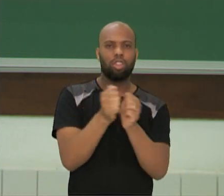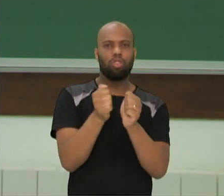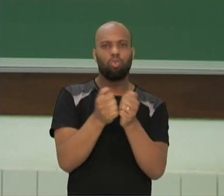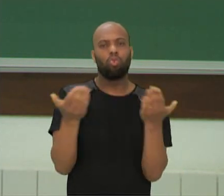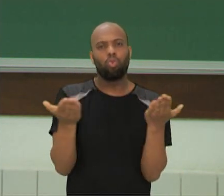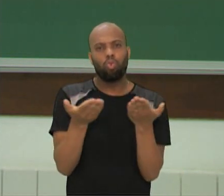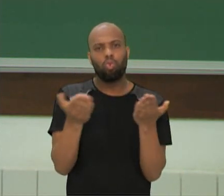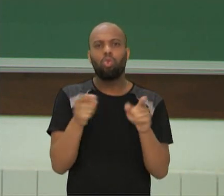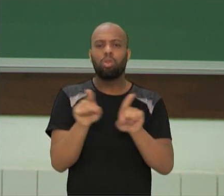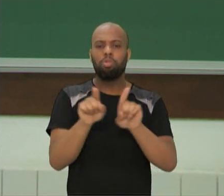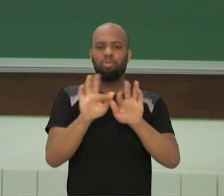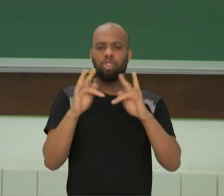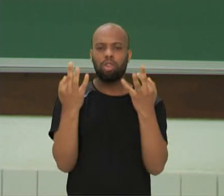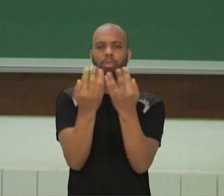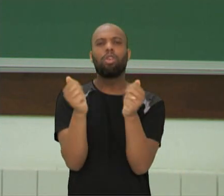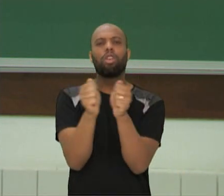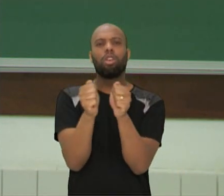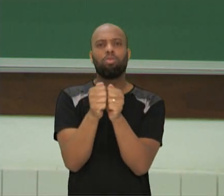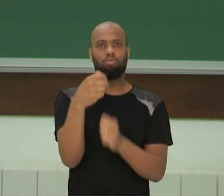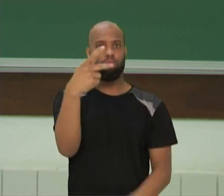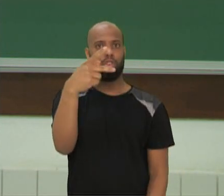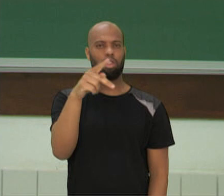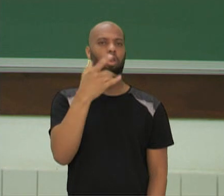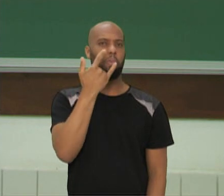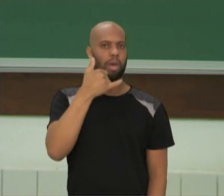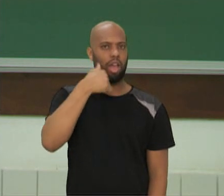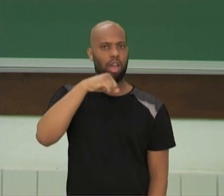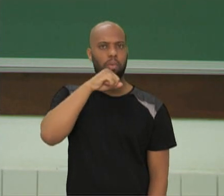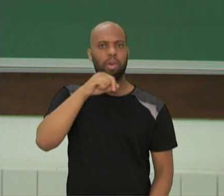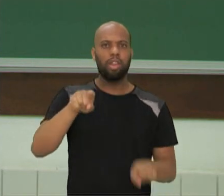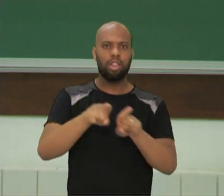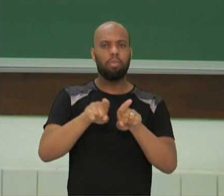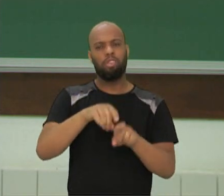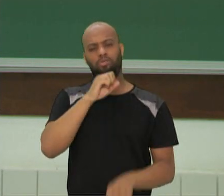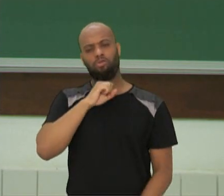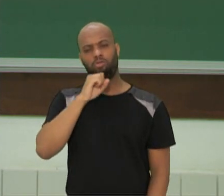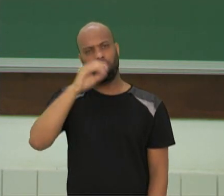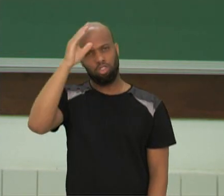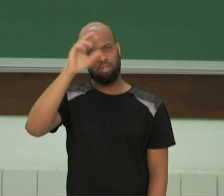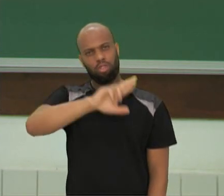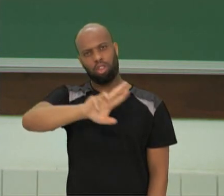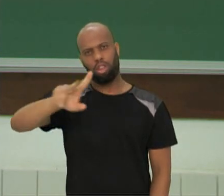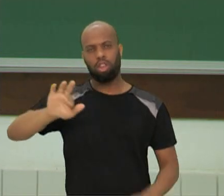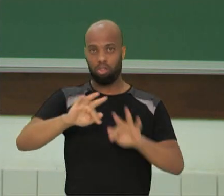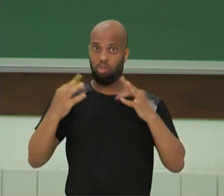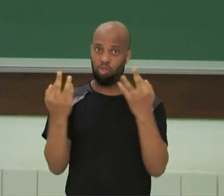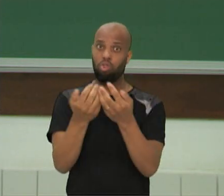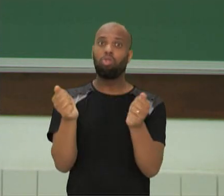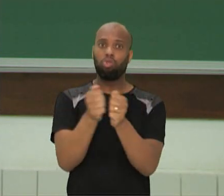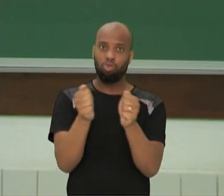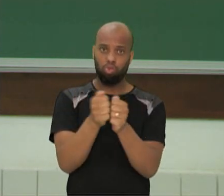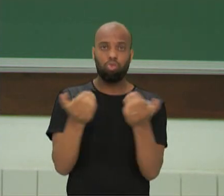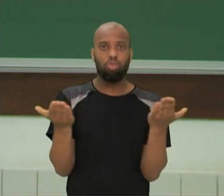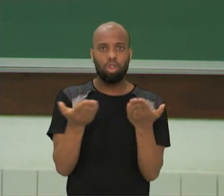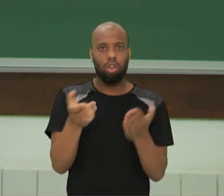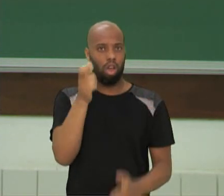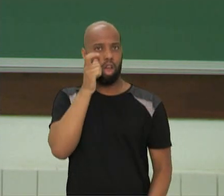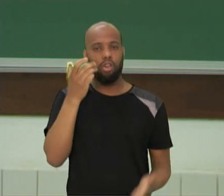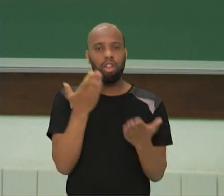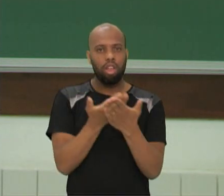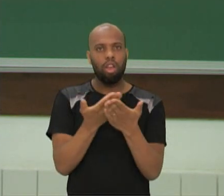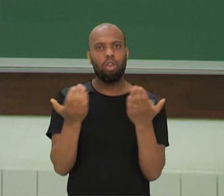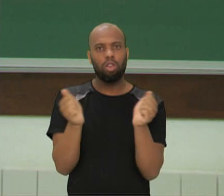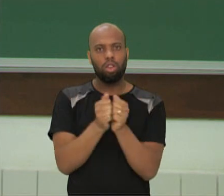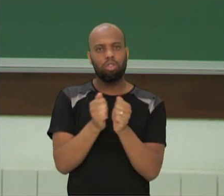estudante, da sua família que está em casa junto com você, pais, mães, avós, tios, enfim, todas as pessoas que estão em casa acompanhando essa aula com